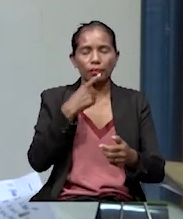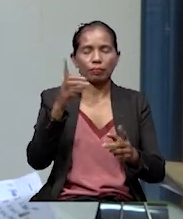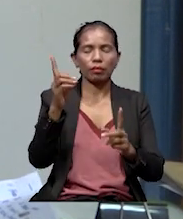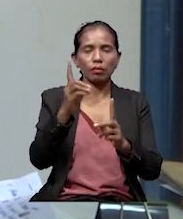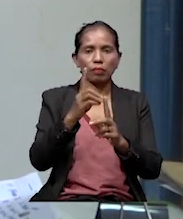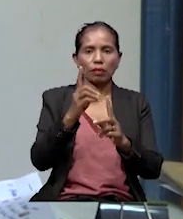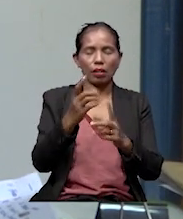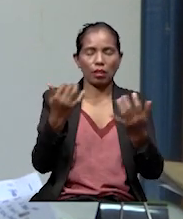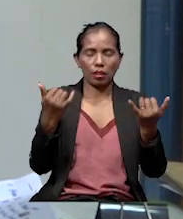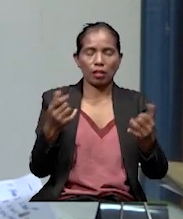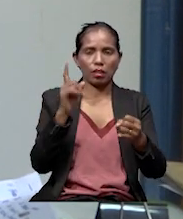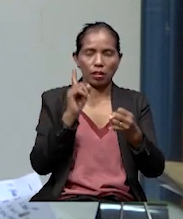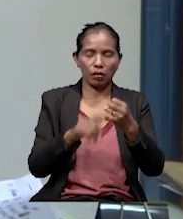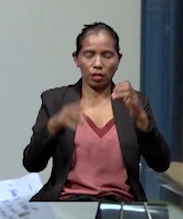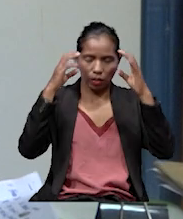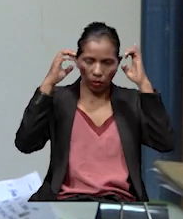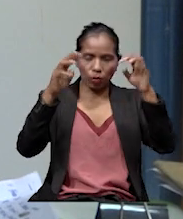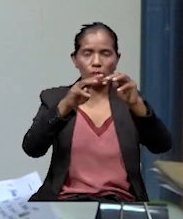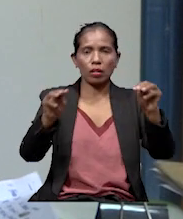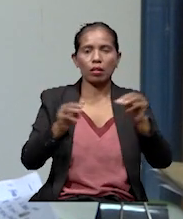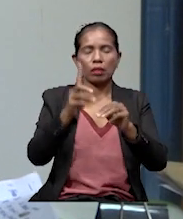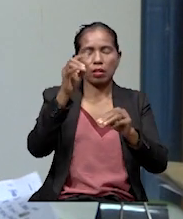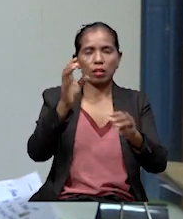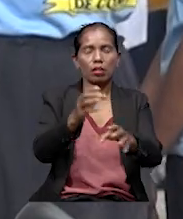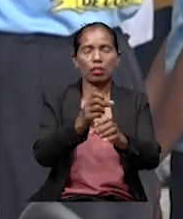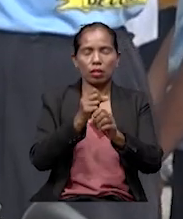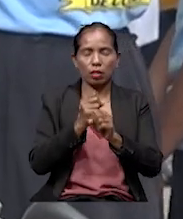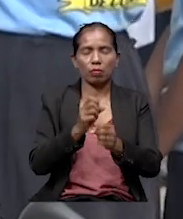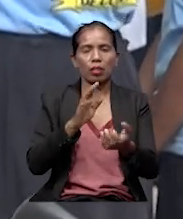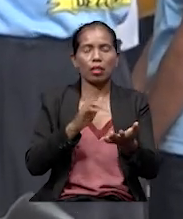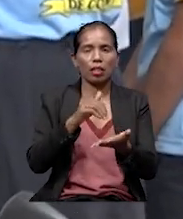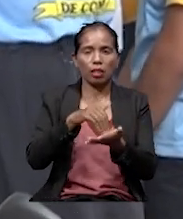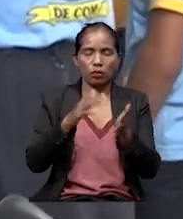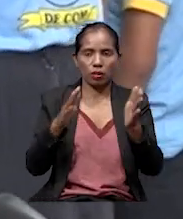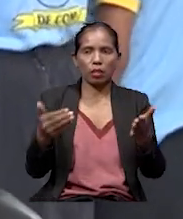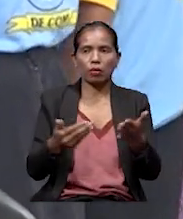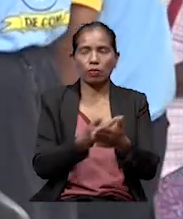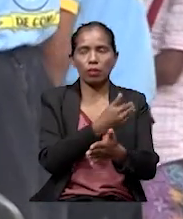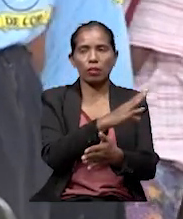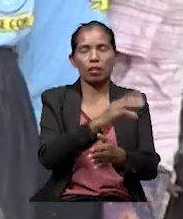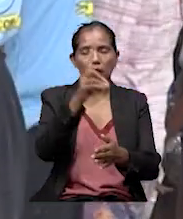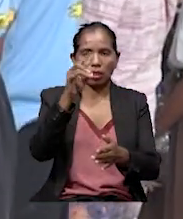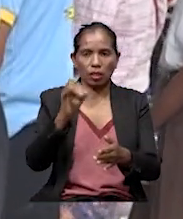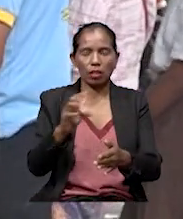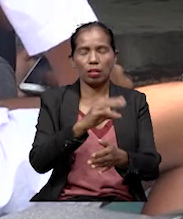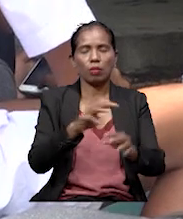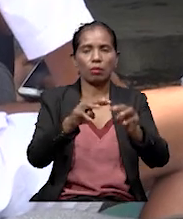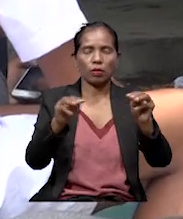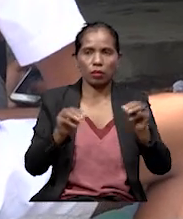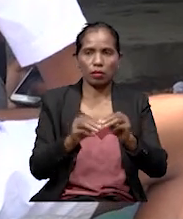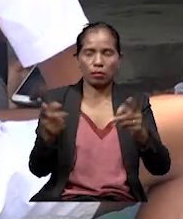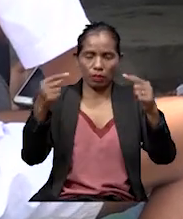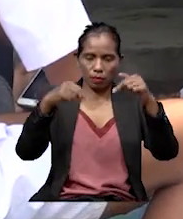oing anesan lorum ikus educação município Dili simu transferência estudante fong tanto ia capital Dili no município Mai